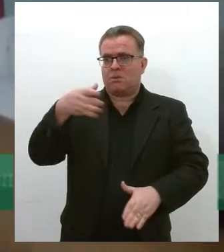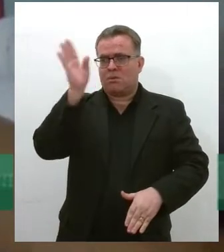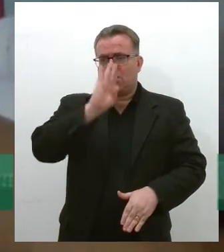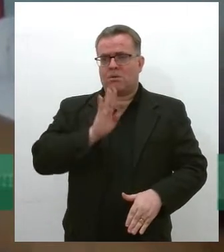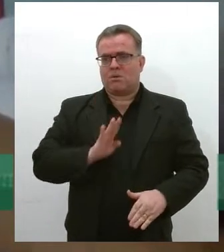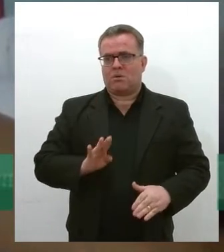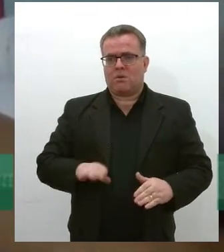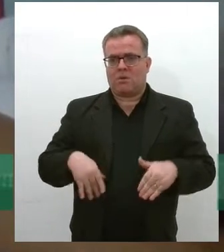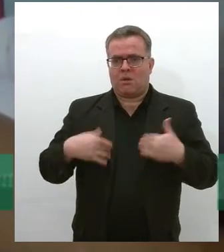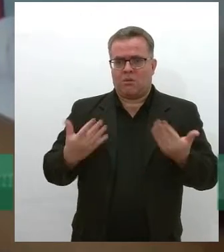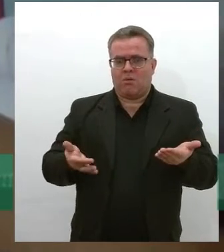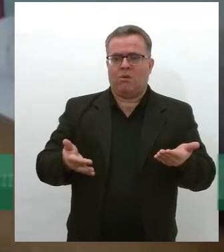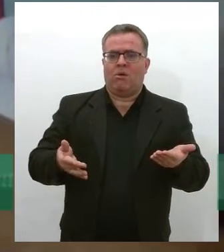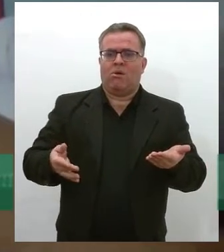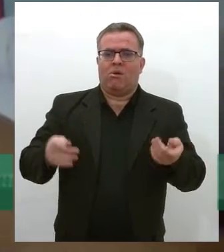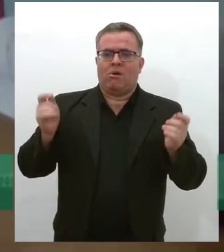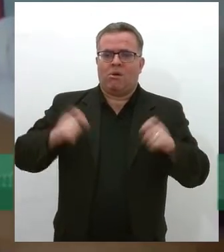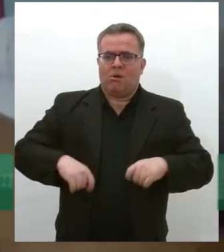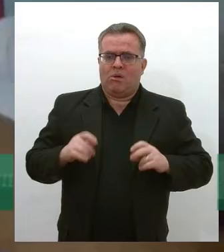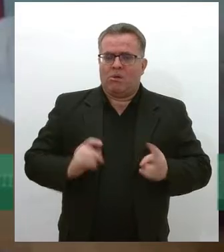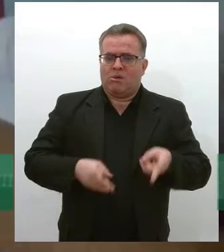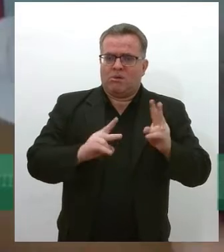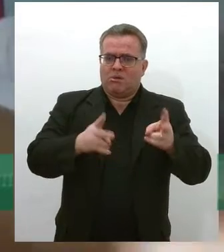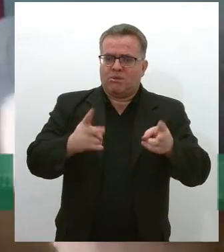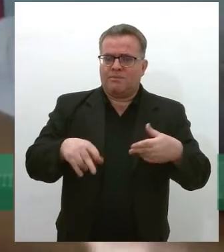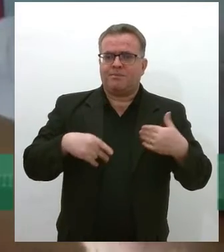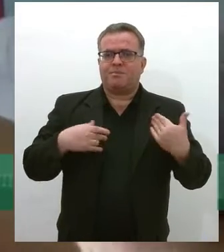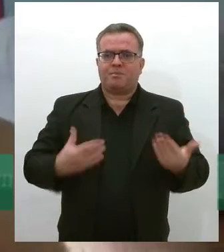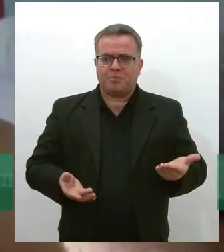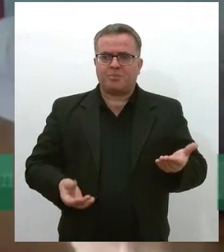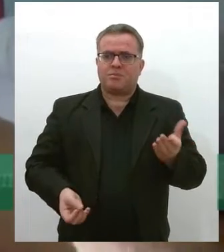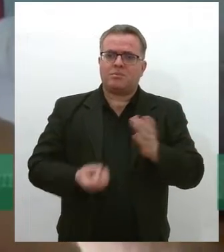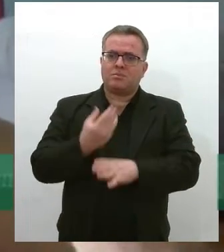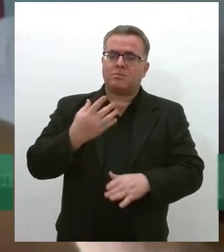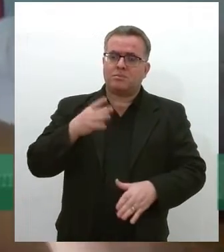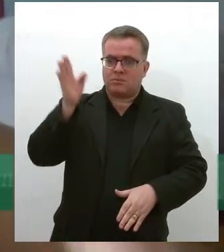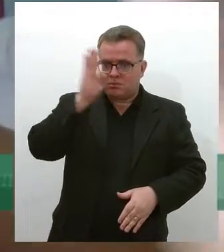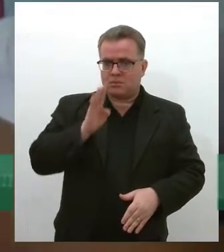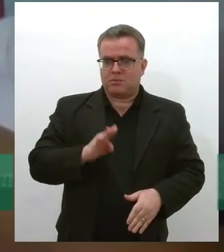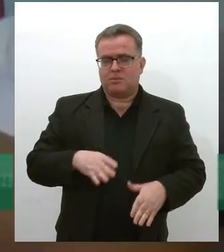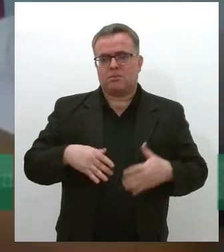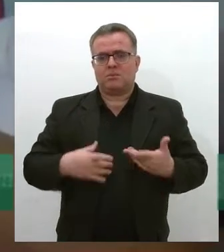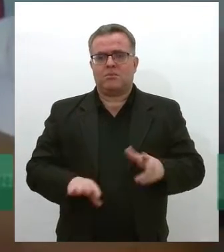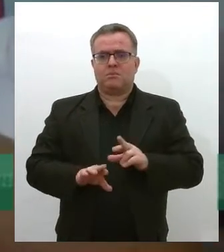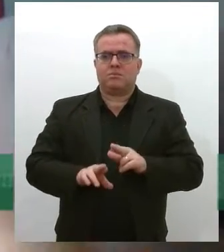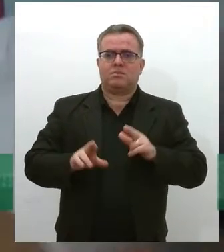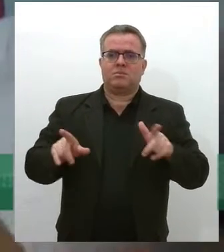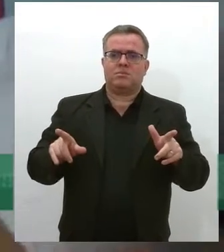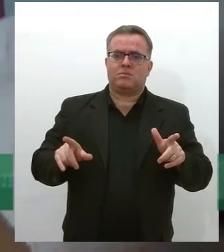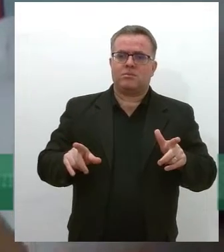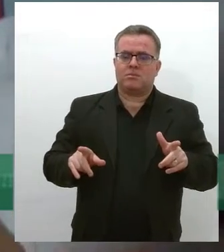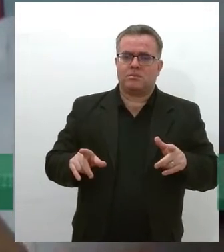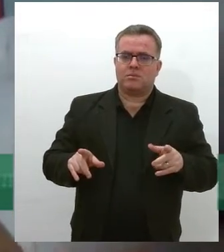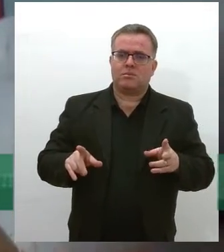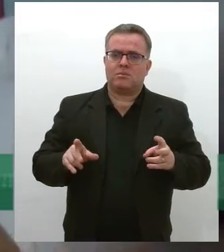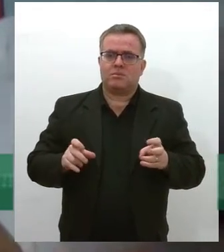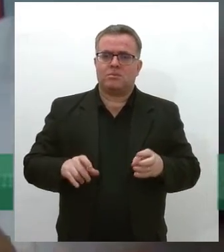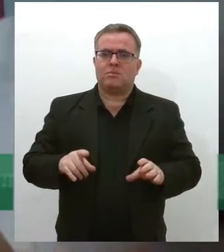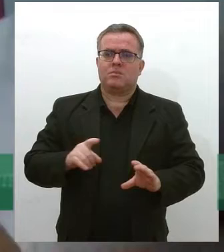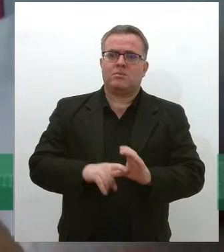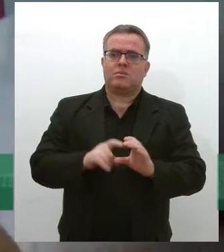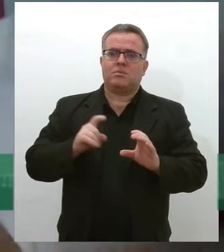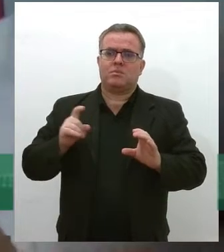ter, então, a tal da ideia da construção da nação? Porque são duas coisas diferentes, importante frisar, né? Uma é a independência e o outro é o